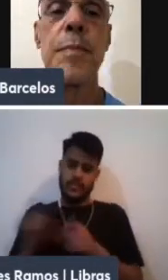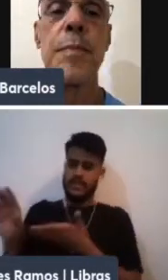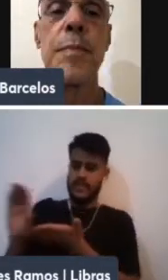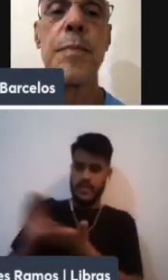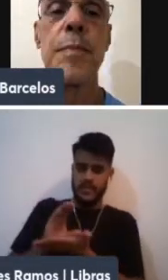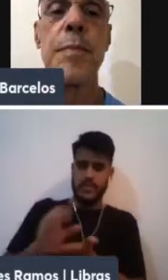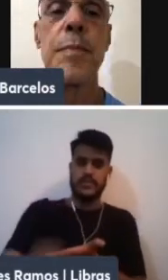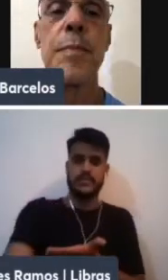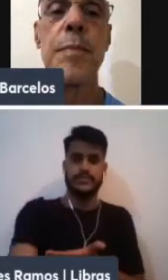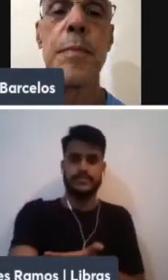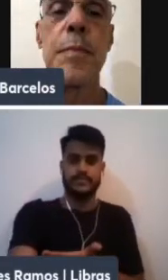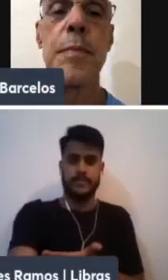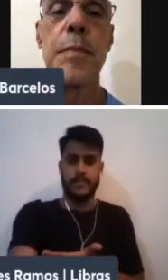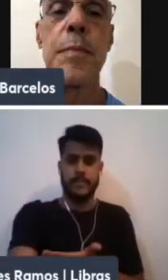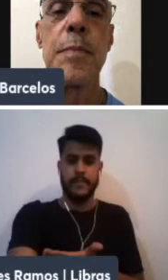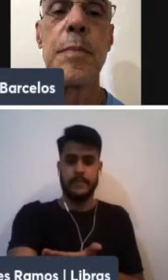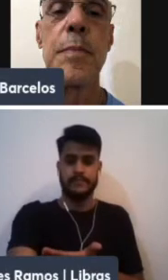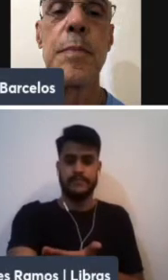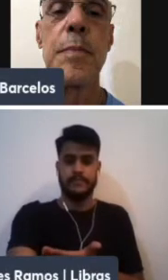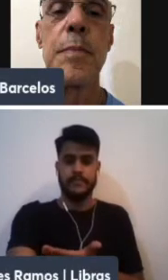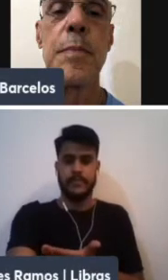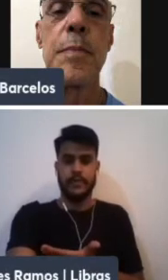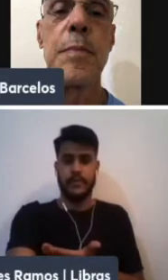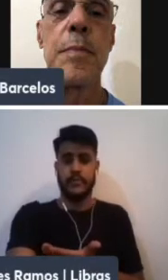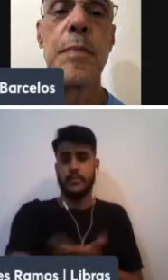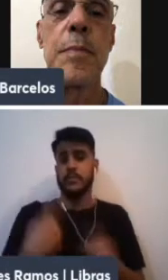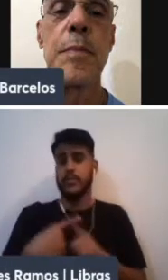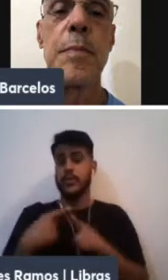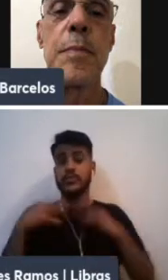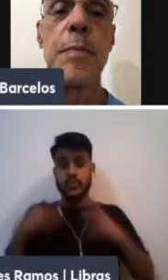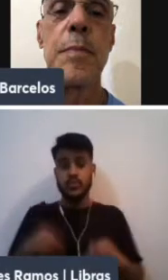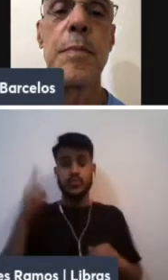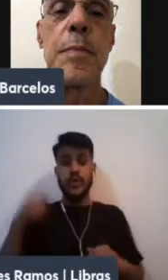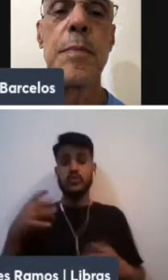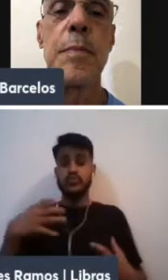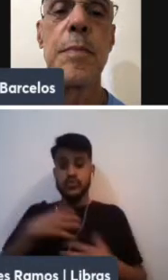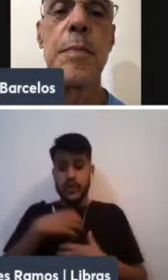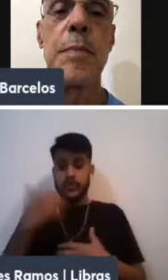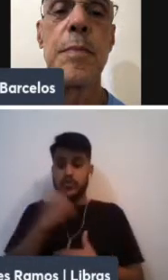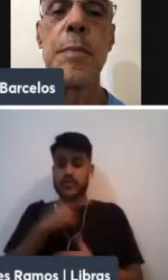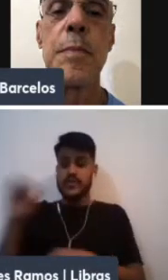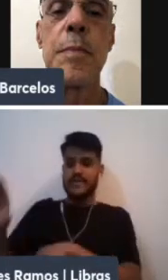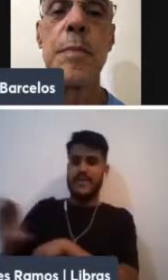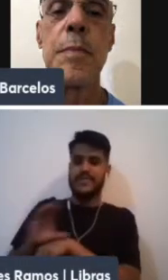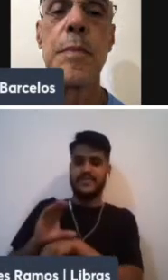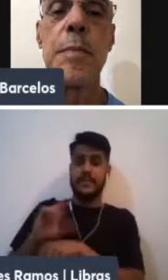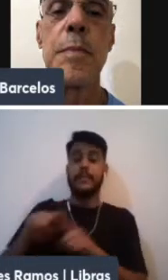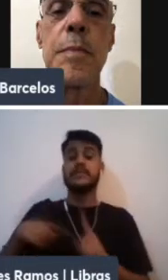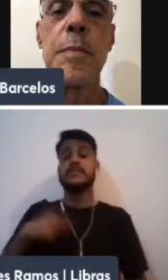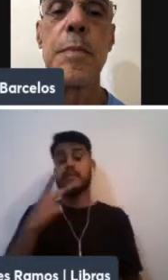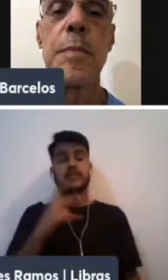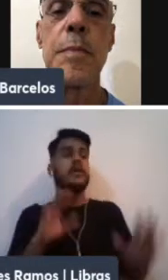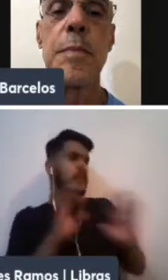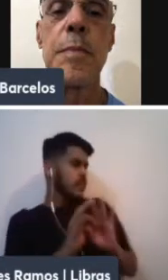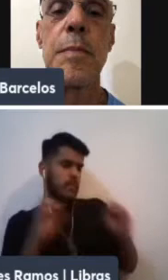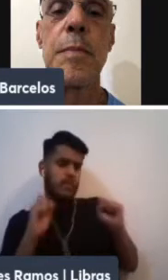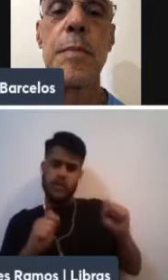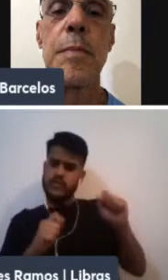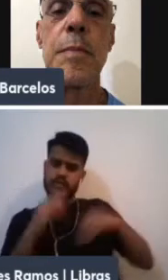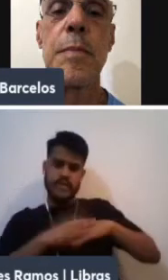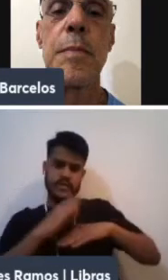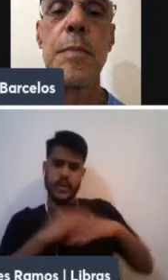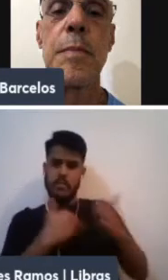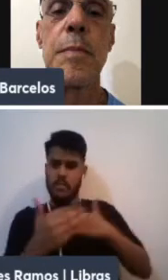as pernas da expressão. Pode até não dizer, vocês podem fazer o que vocês quiserem, só que não vão ter dinheiro e não vão ter espaço para fazer.